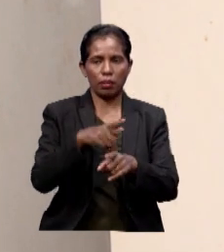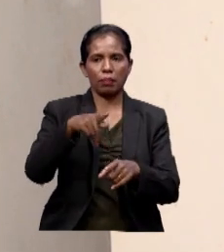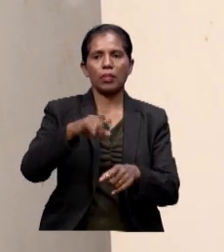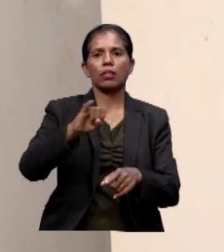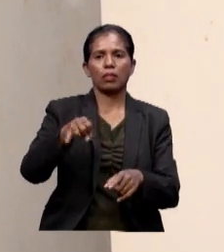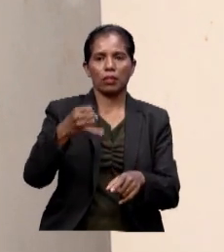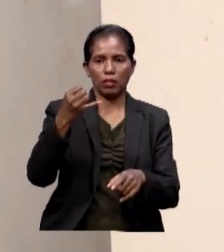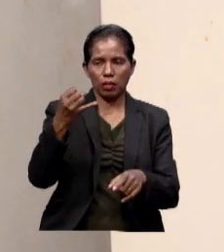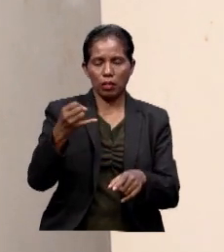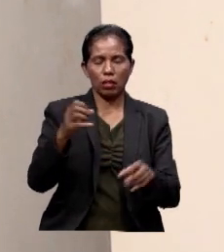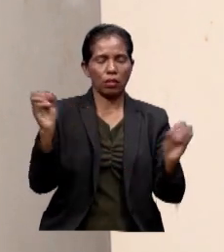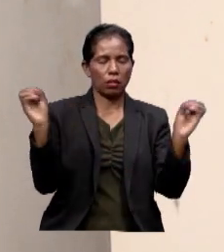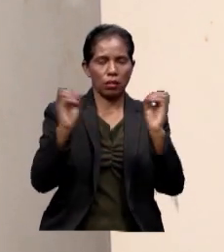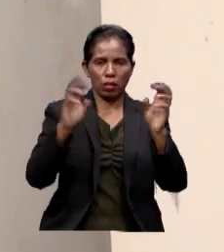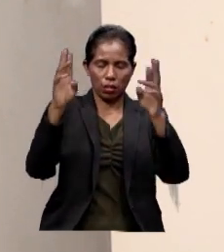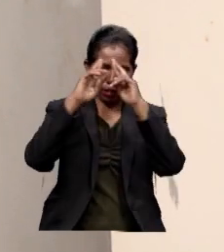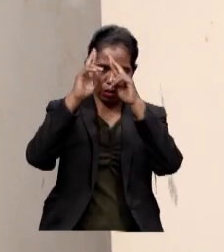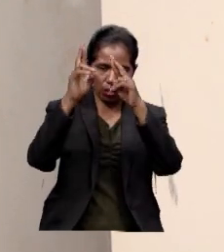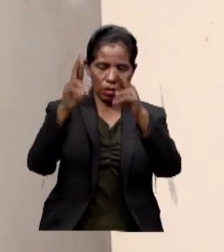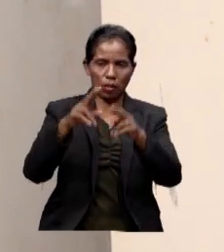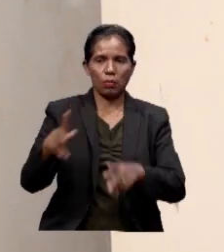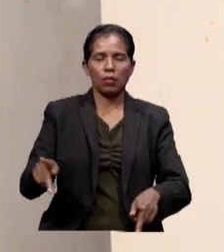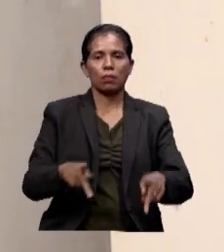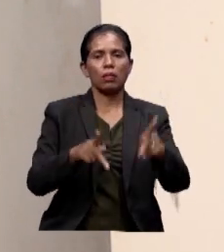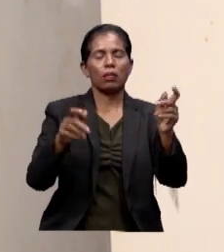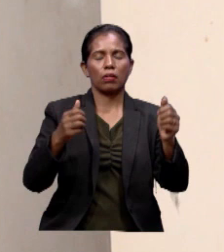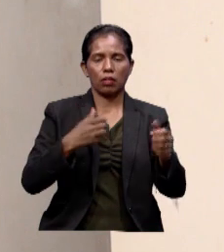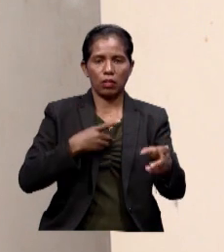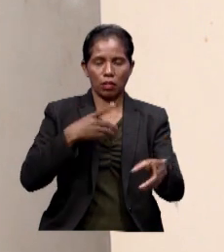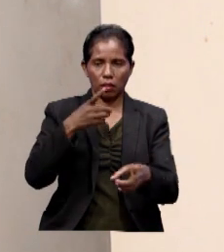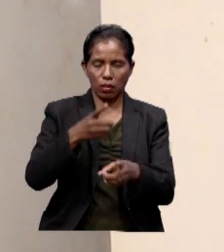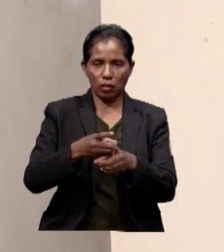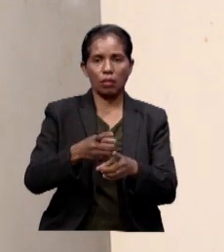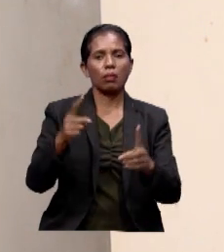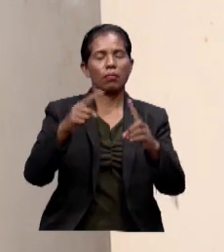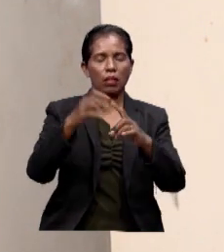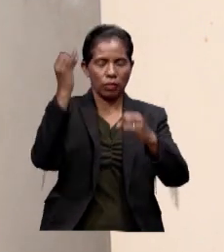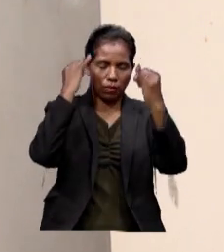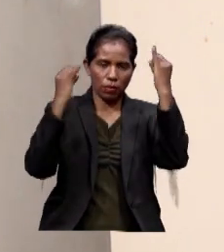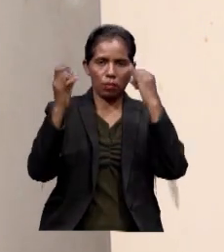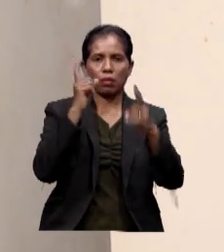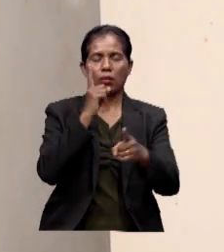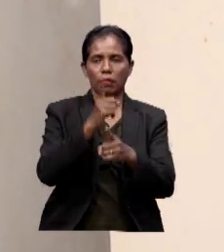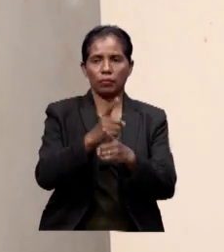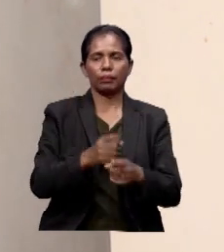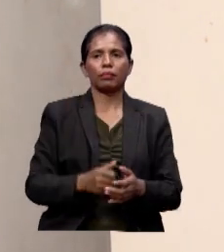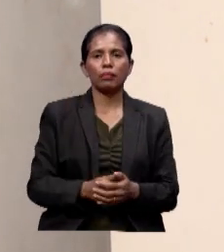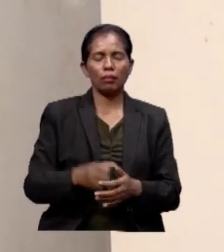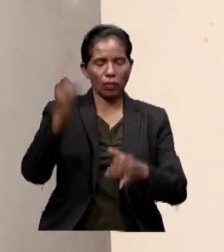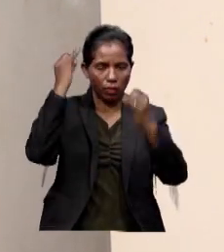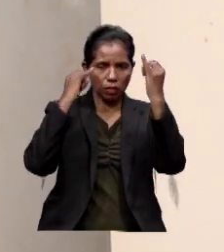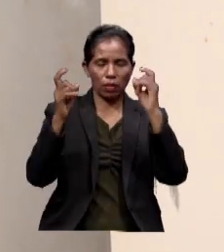procurador-geral, lá respeita público e direito ba informação não é que lolos. Informação não é que